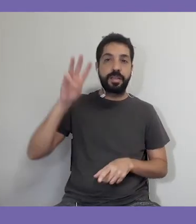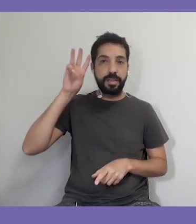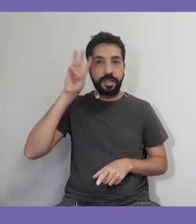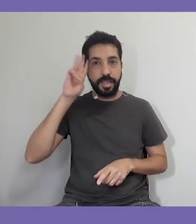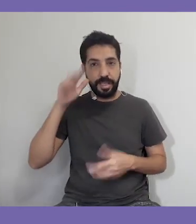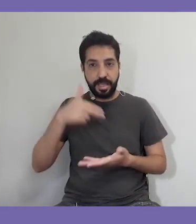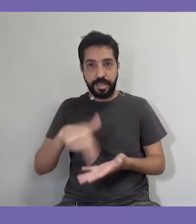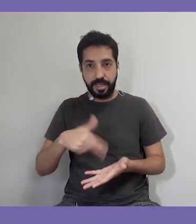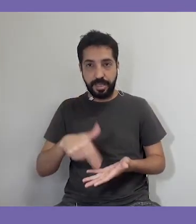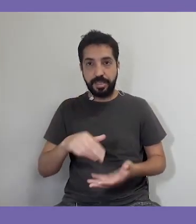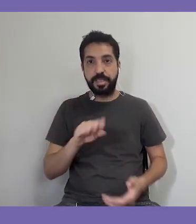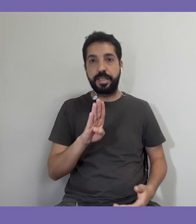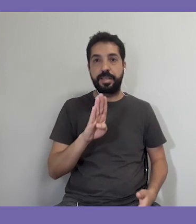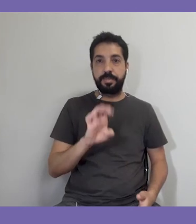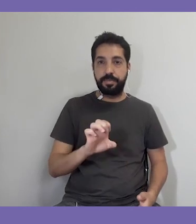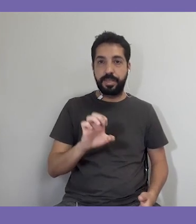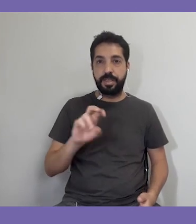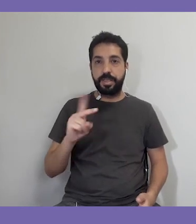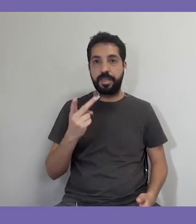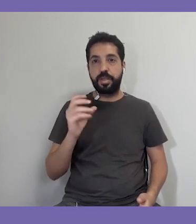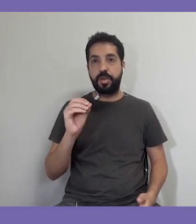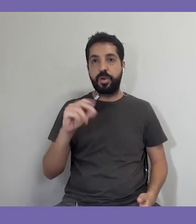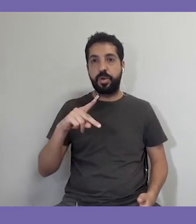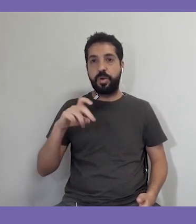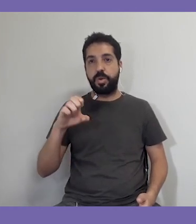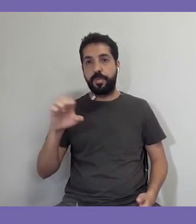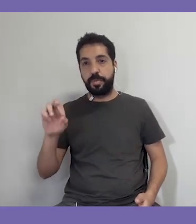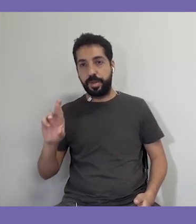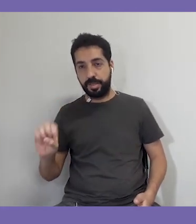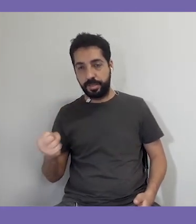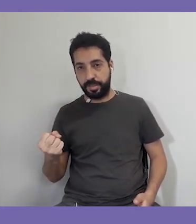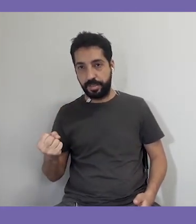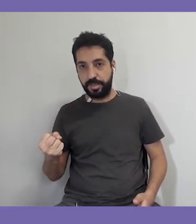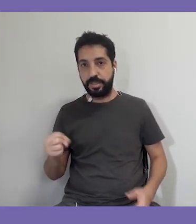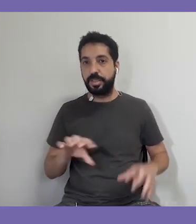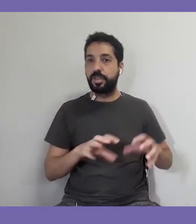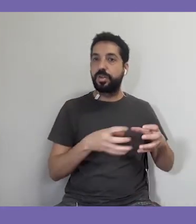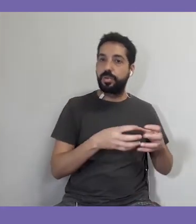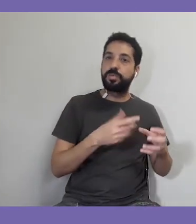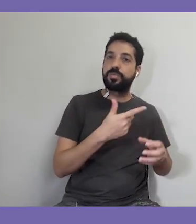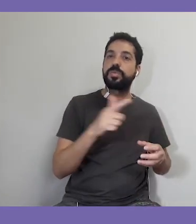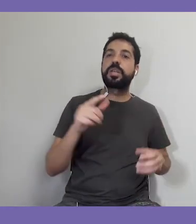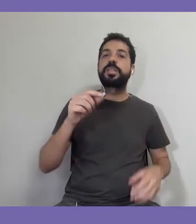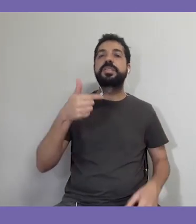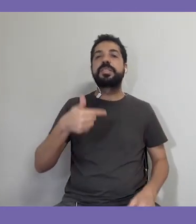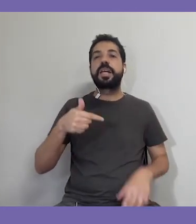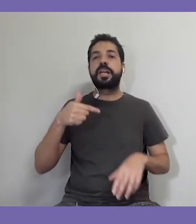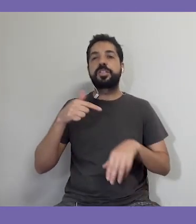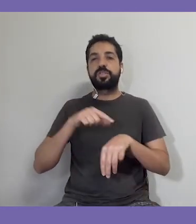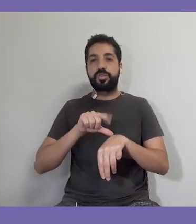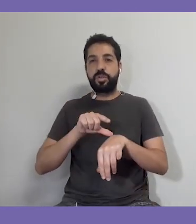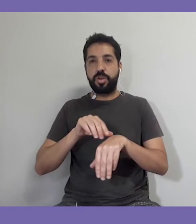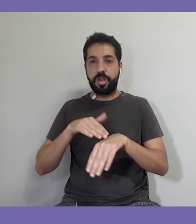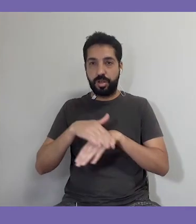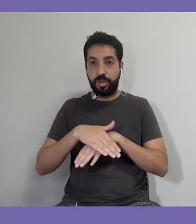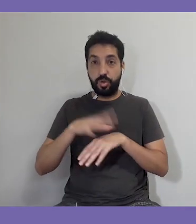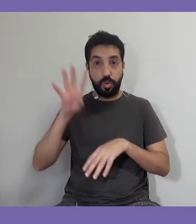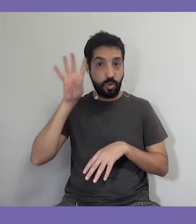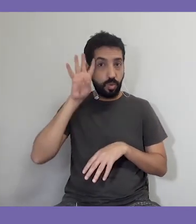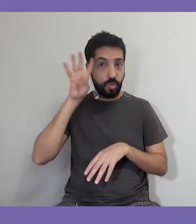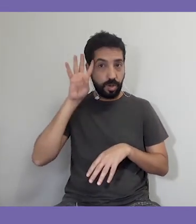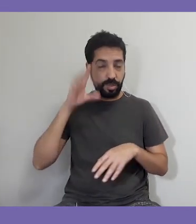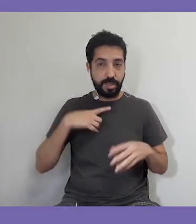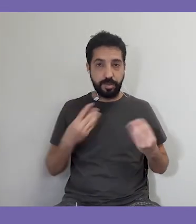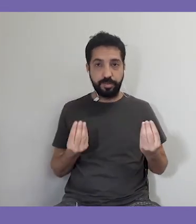Terça da Dança, B-Hoppers, e a disponibilização do vídeo dança Choro, do Move Concreto, às 19 horas.